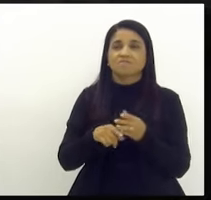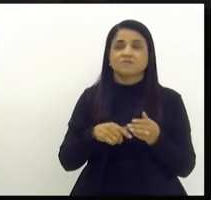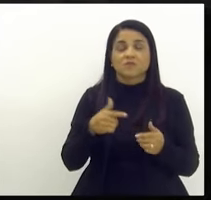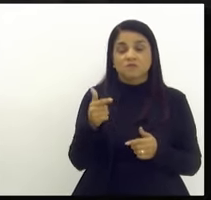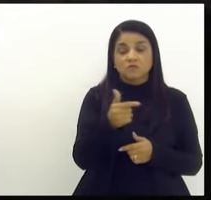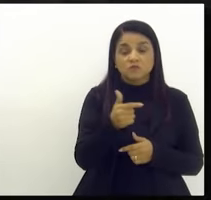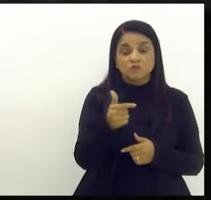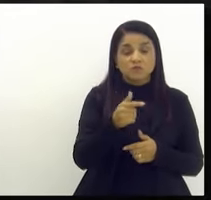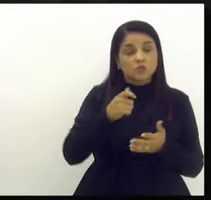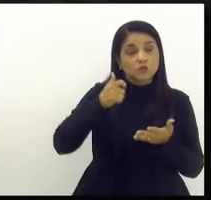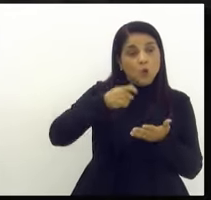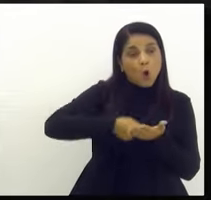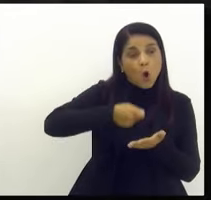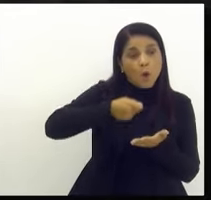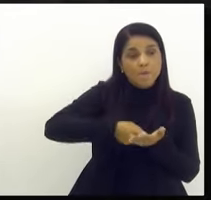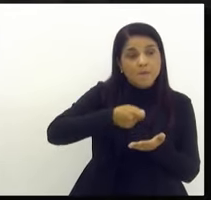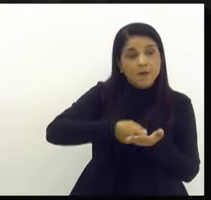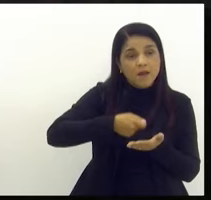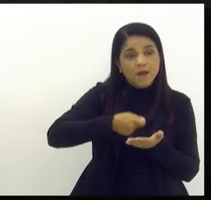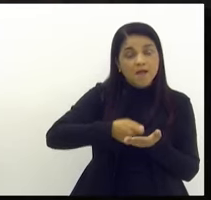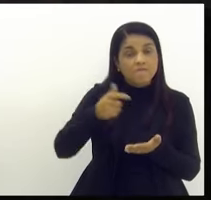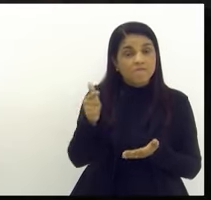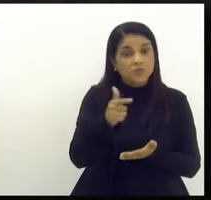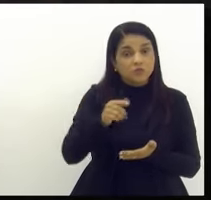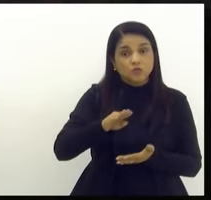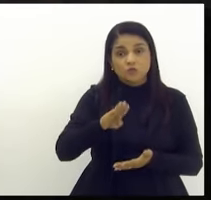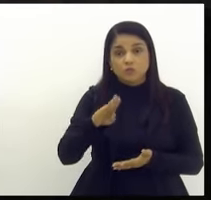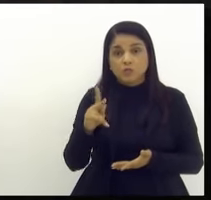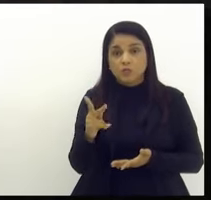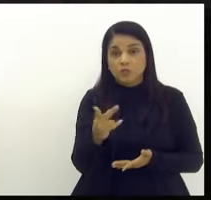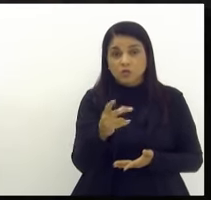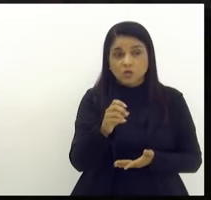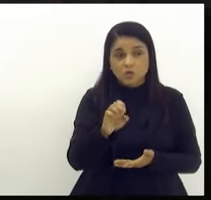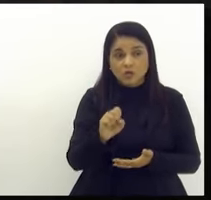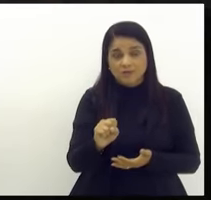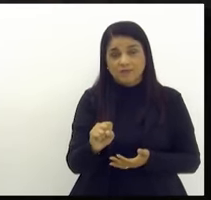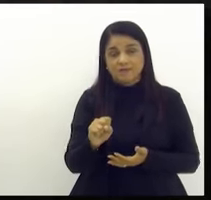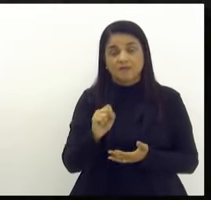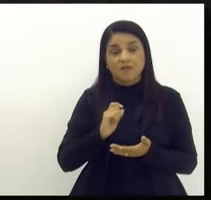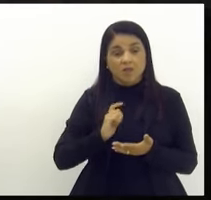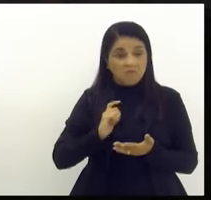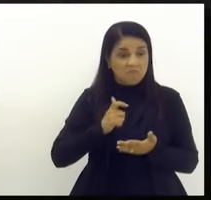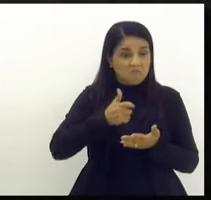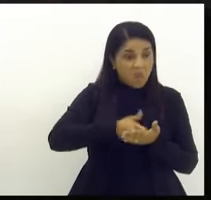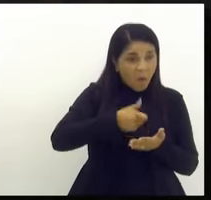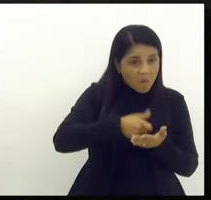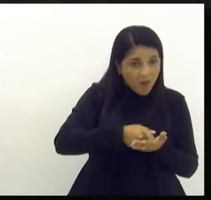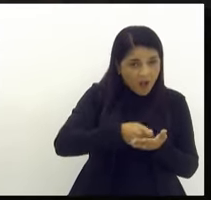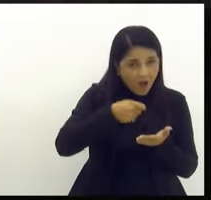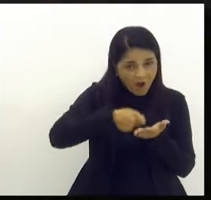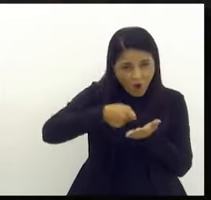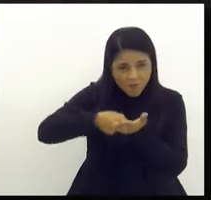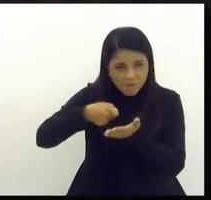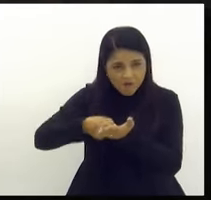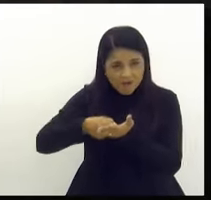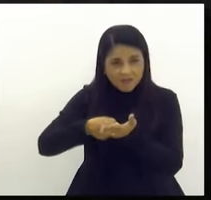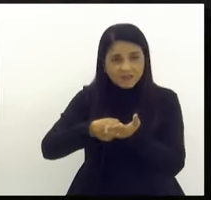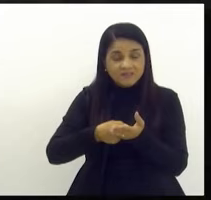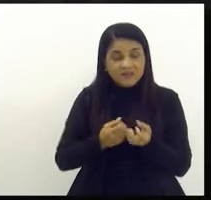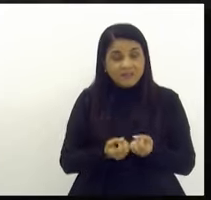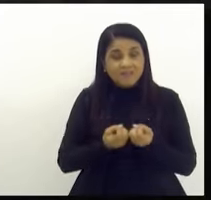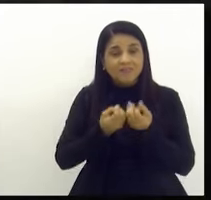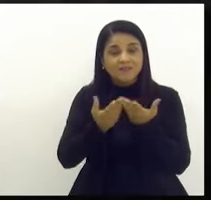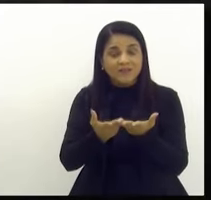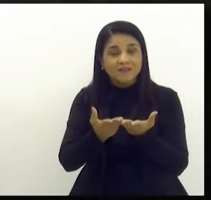devedores do do Estado do Rio de Janeiro só que ao invés da gente cobrar o o governo tá dando mais renúncia fiscal para